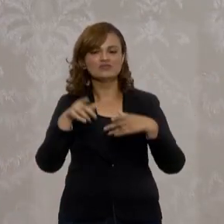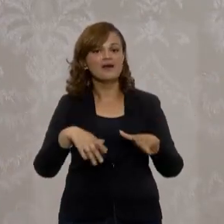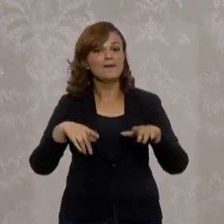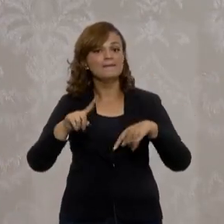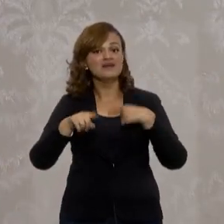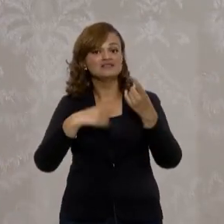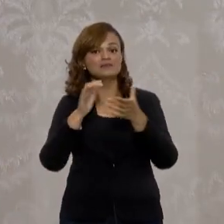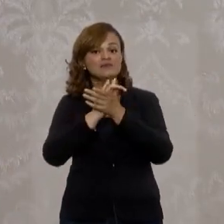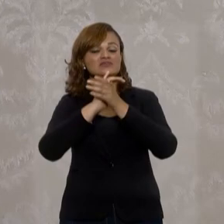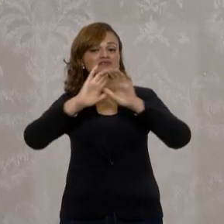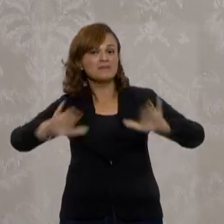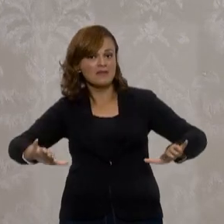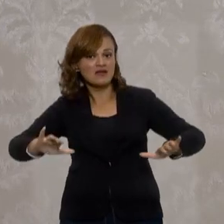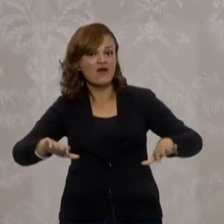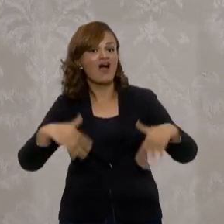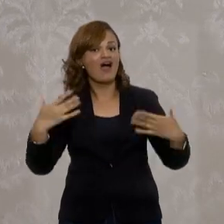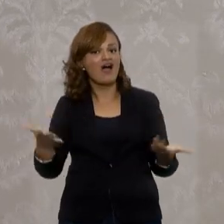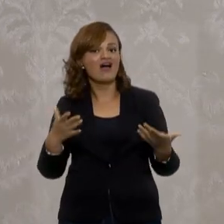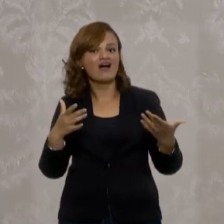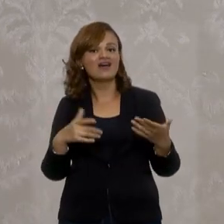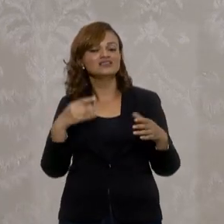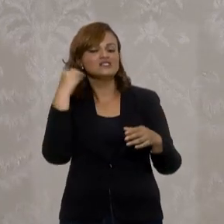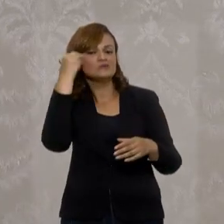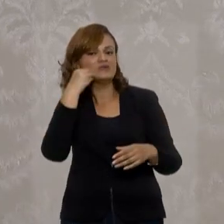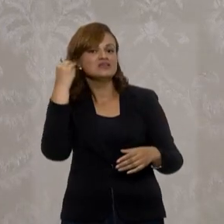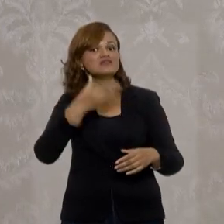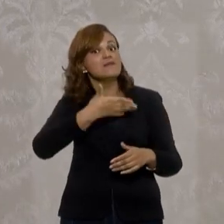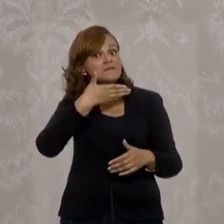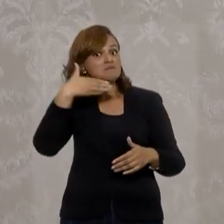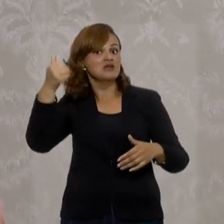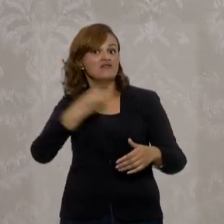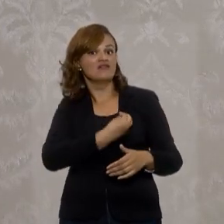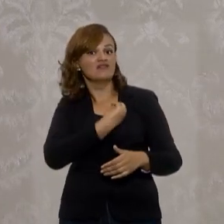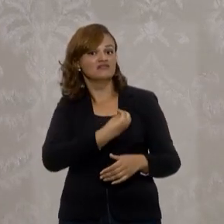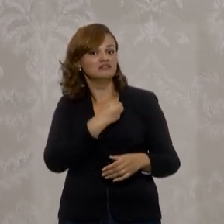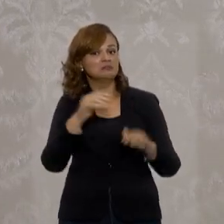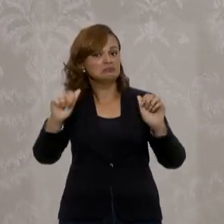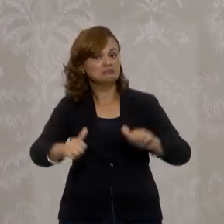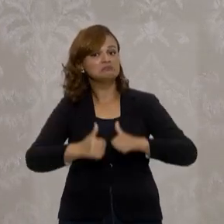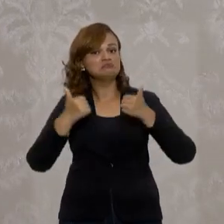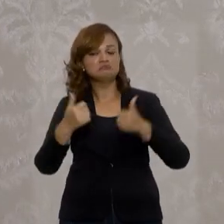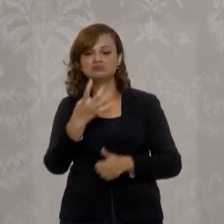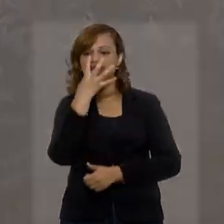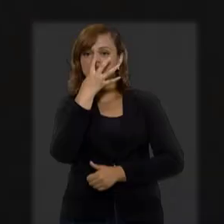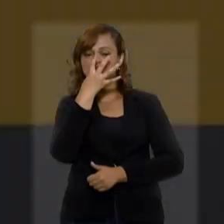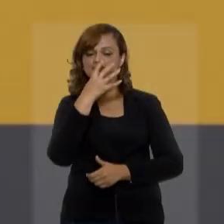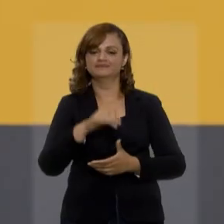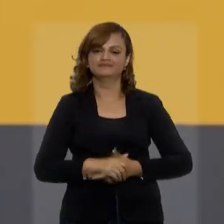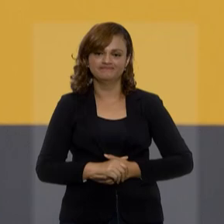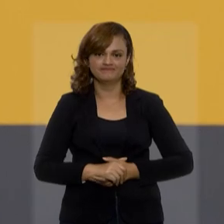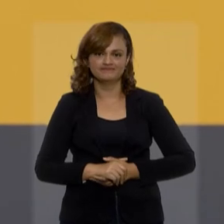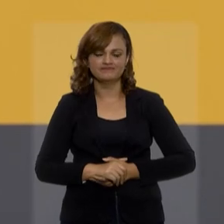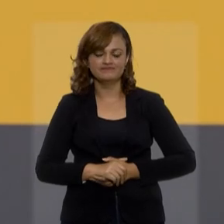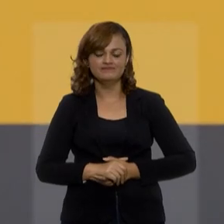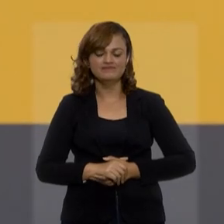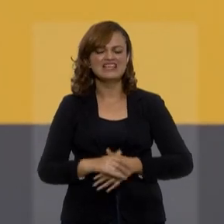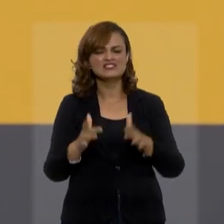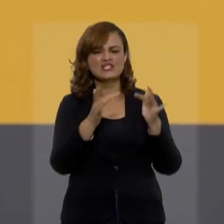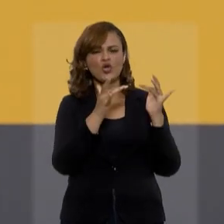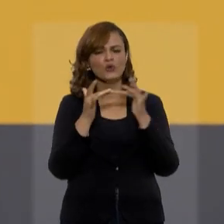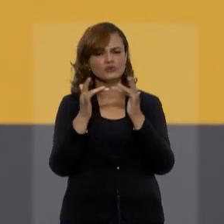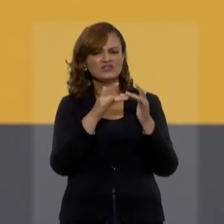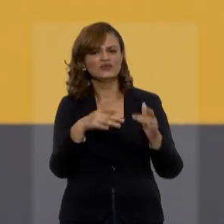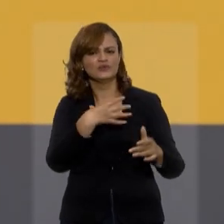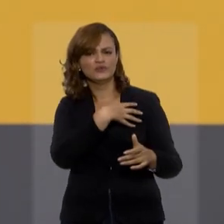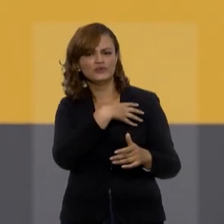outro, do filho, mas quando separa, a gente tem várias experiências de melhora de vínculo. É impressionante. Os vínculos são